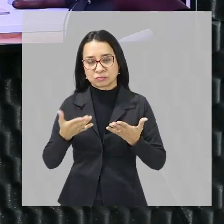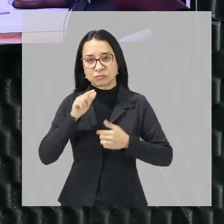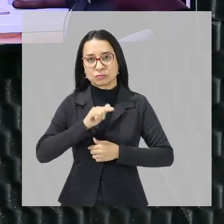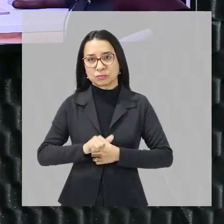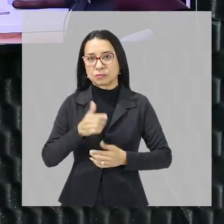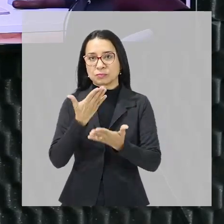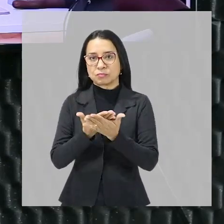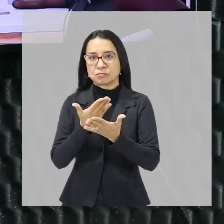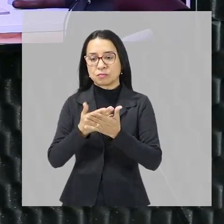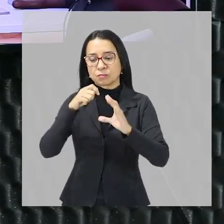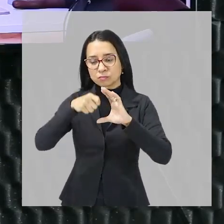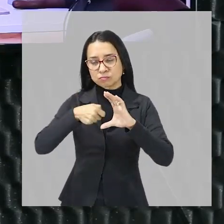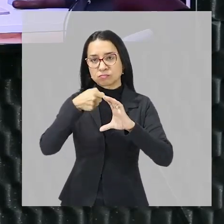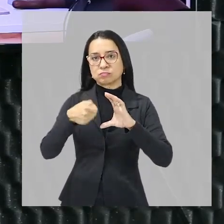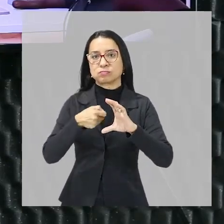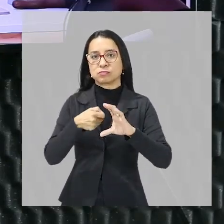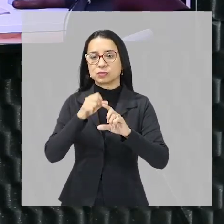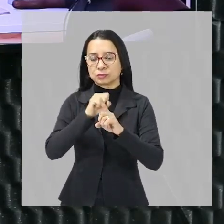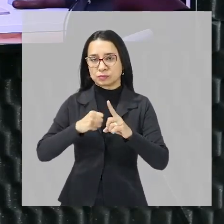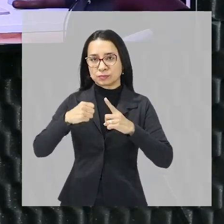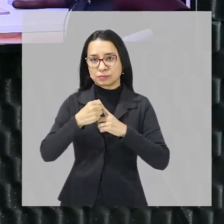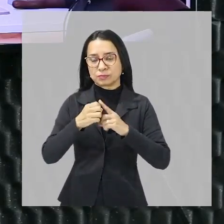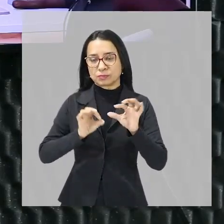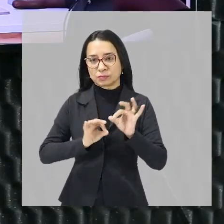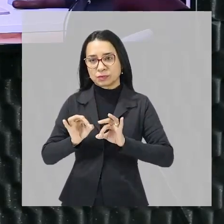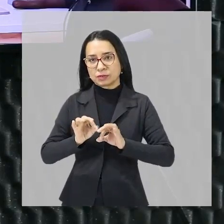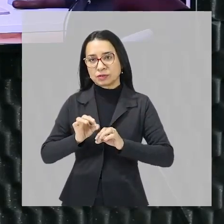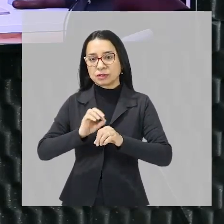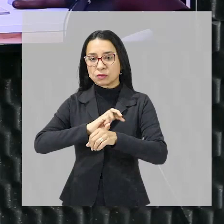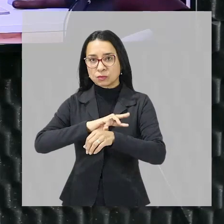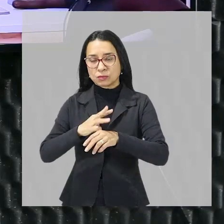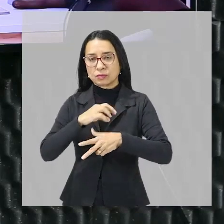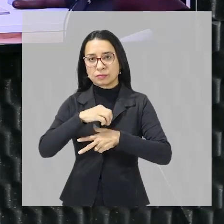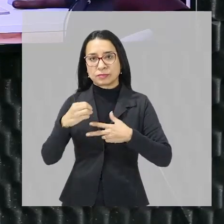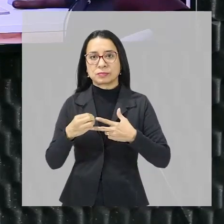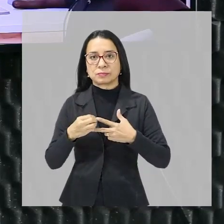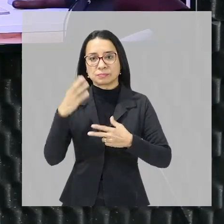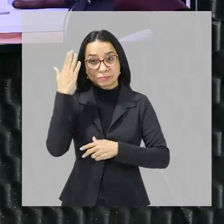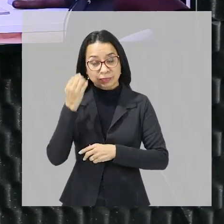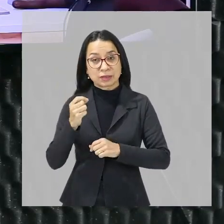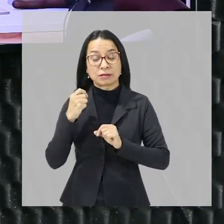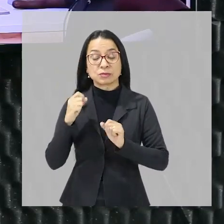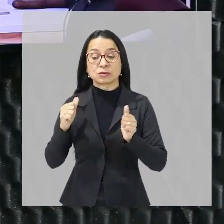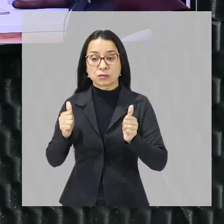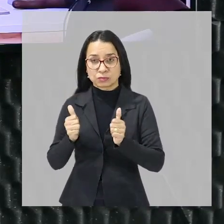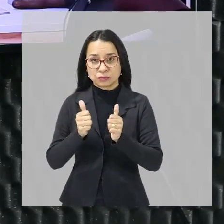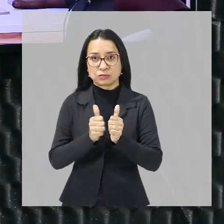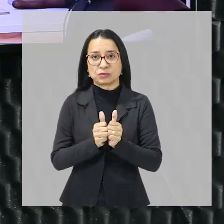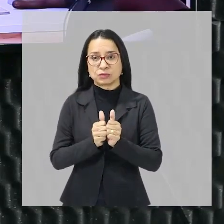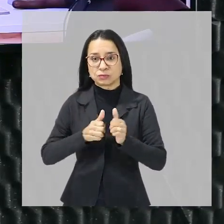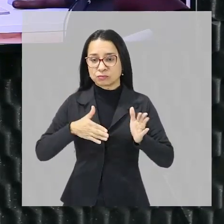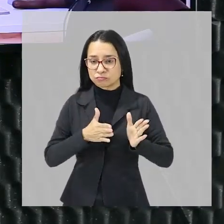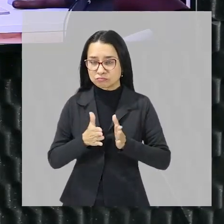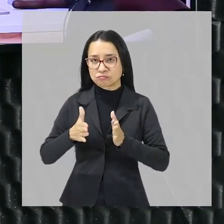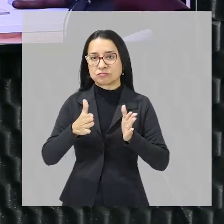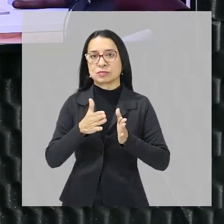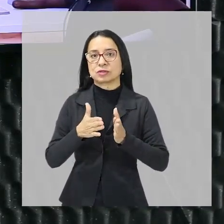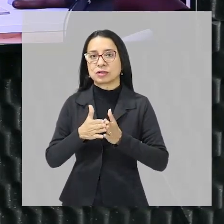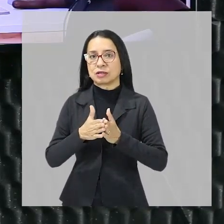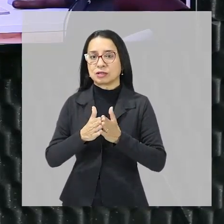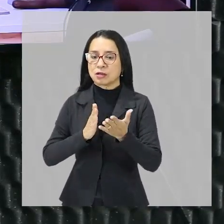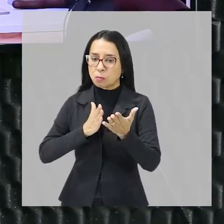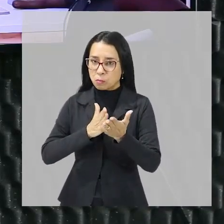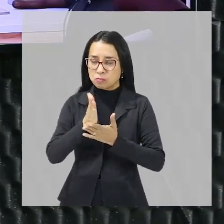videoaula de Sociologia do preparatório UEMA-ENEM. Você sabe que a gente está junto nessa caminhada rumo à tua aprovação no